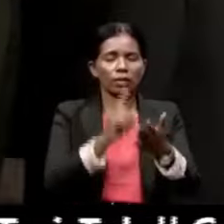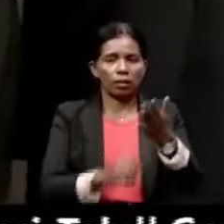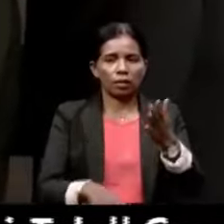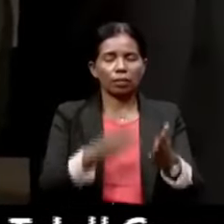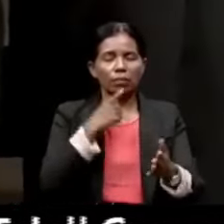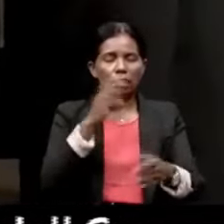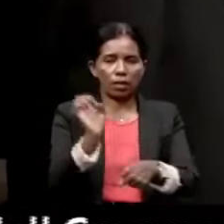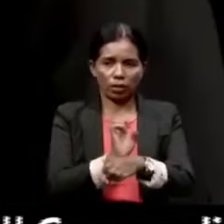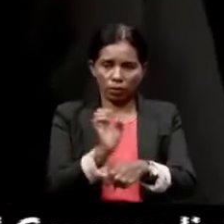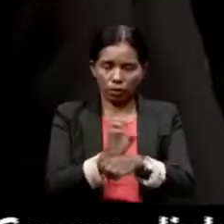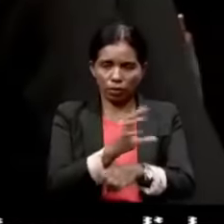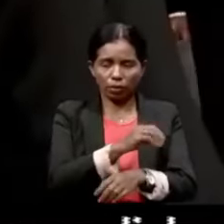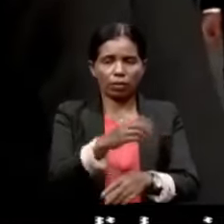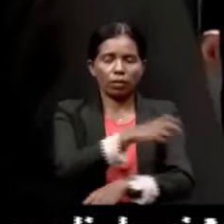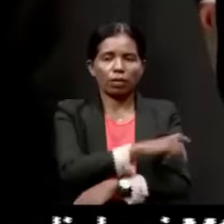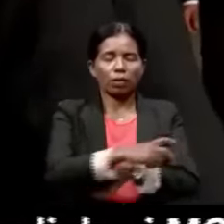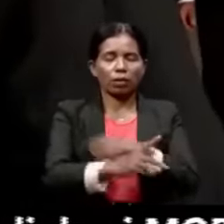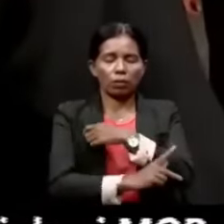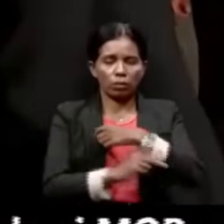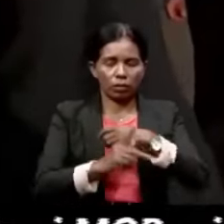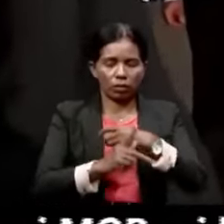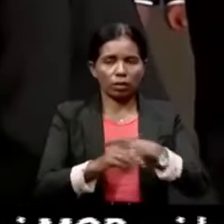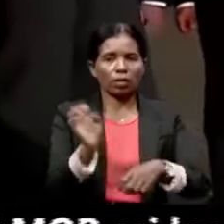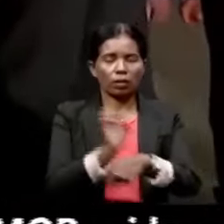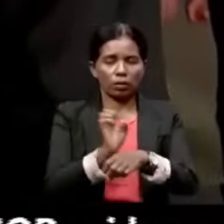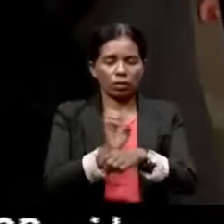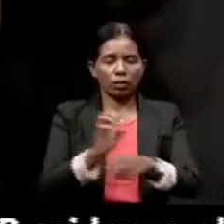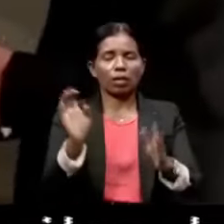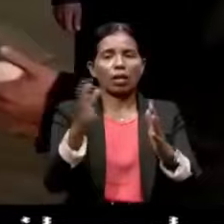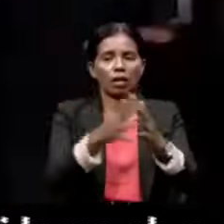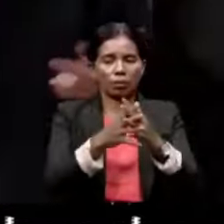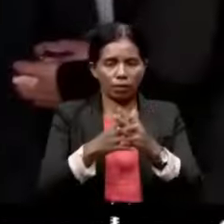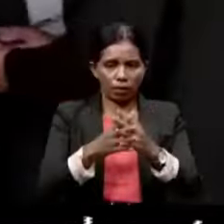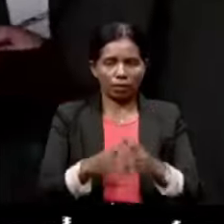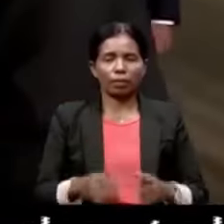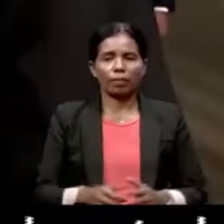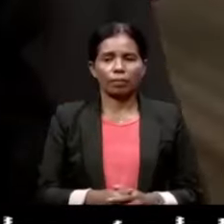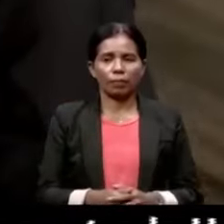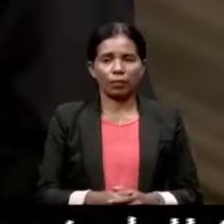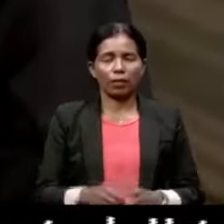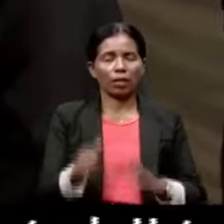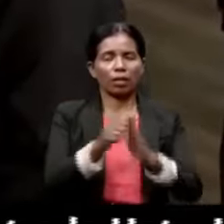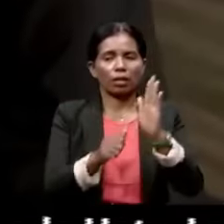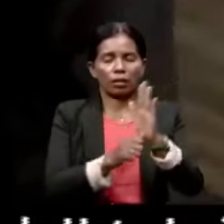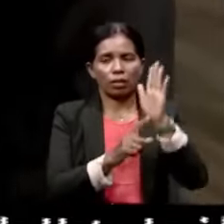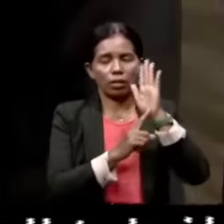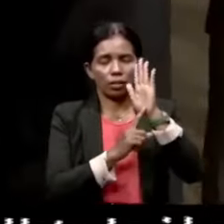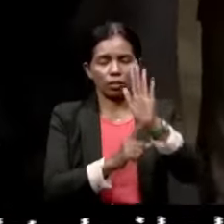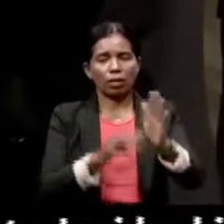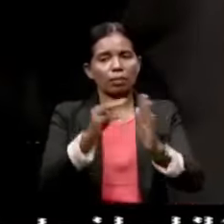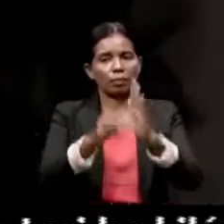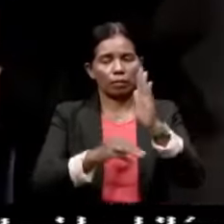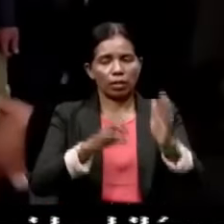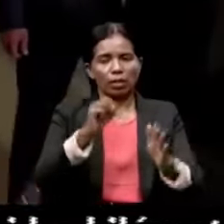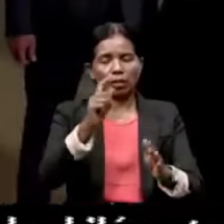pressão ekonomika, korupção no ameaça ekonomia Estados Unidos América. Iha artigo nebe publica husi media